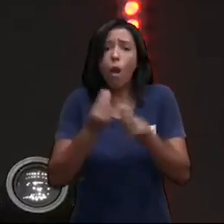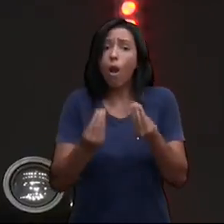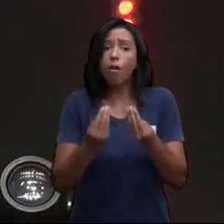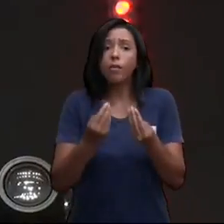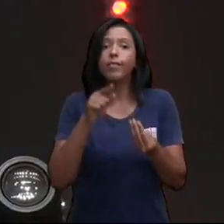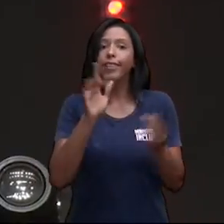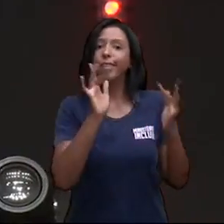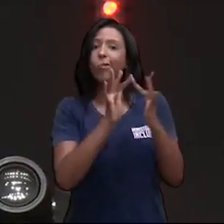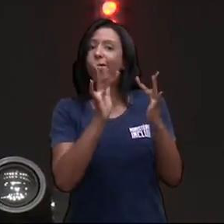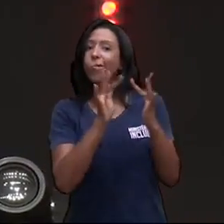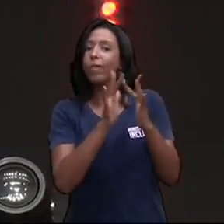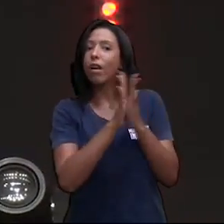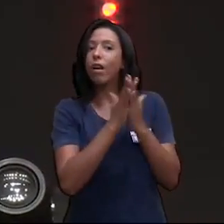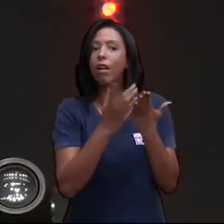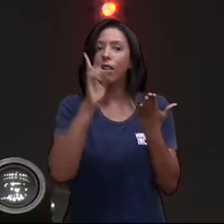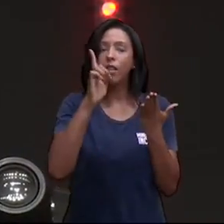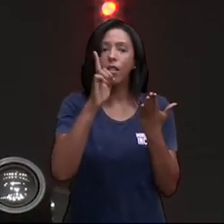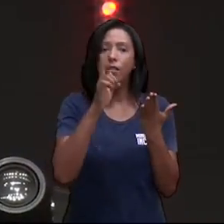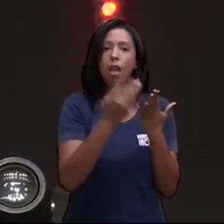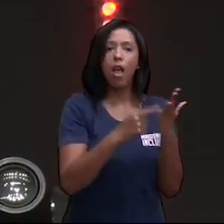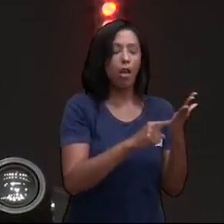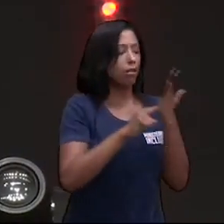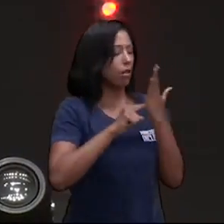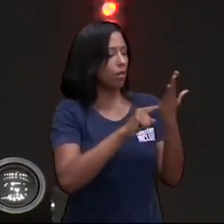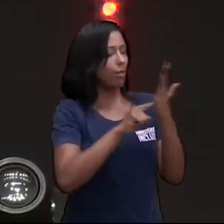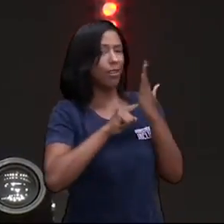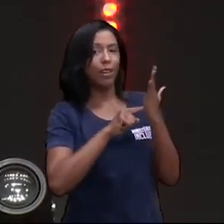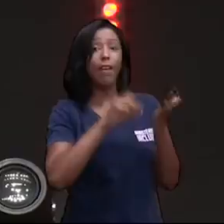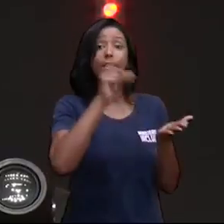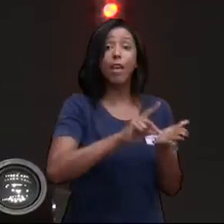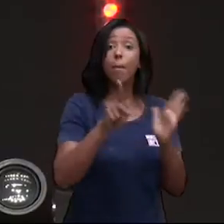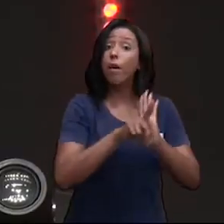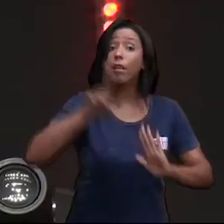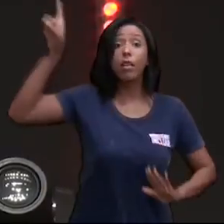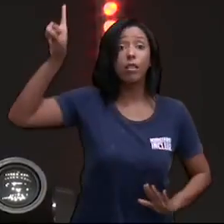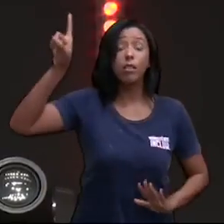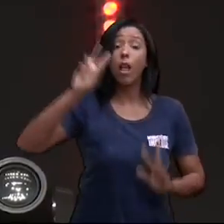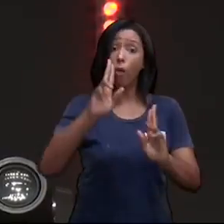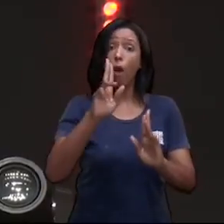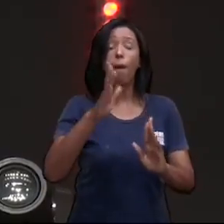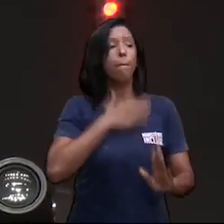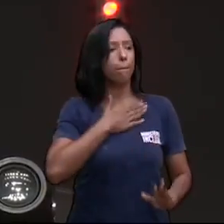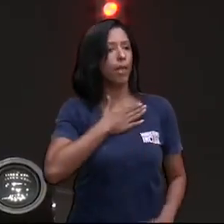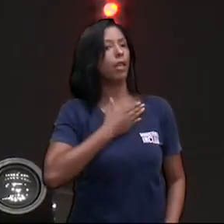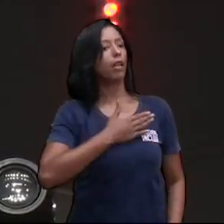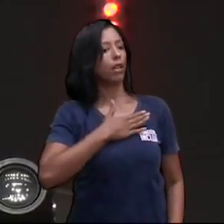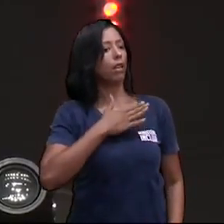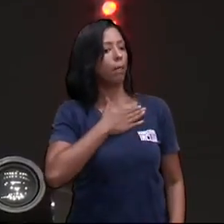palavra vai trazer uns para você as verdades da palavra de Deus como verdade suas